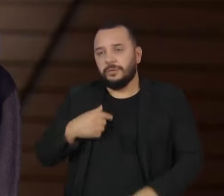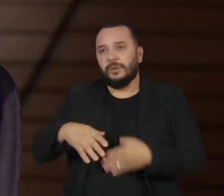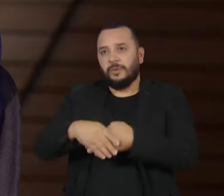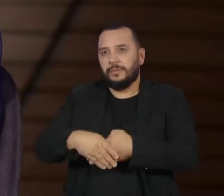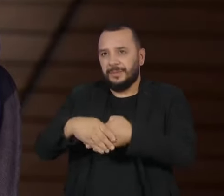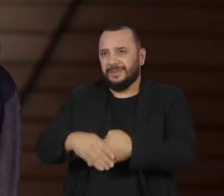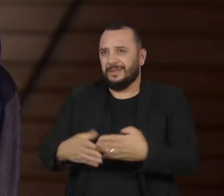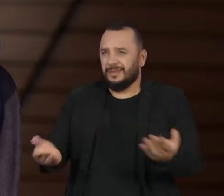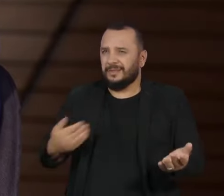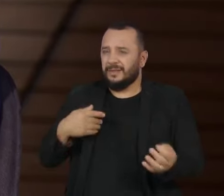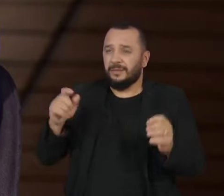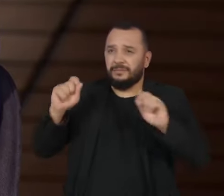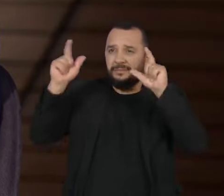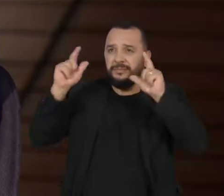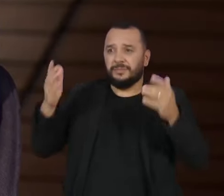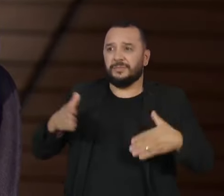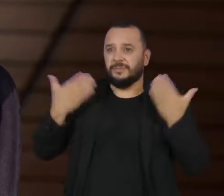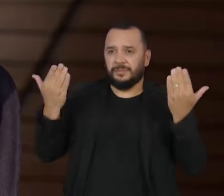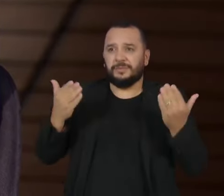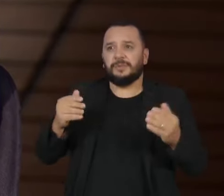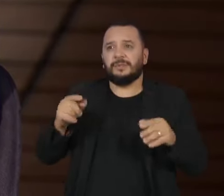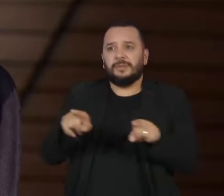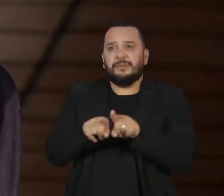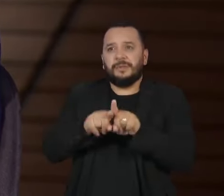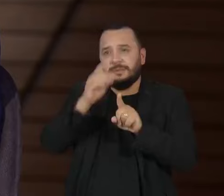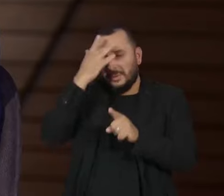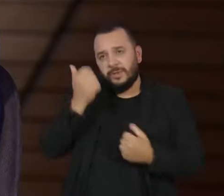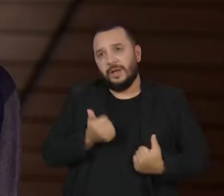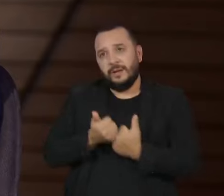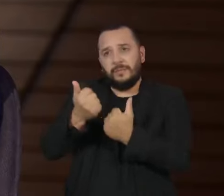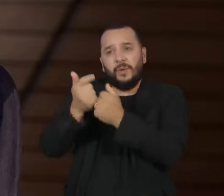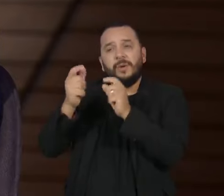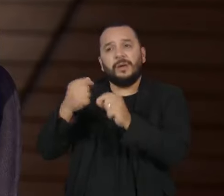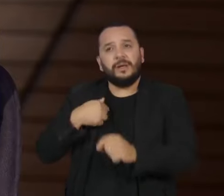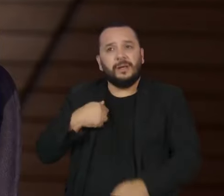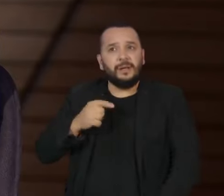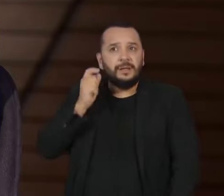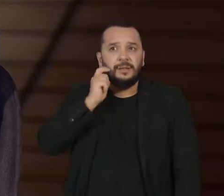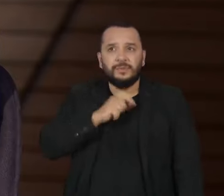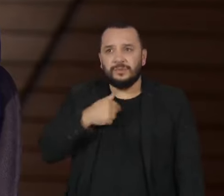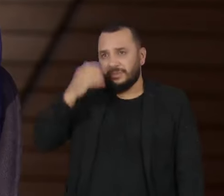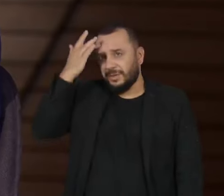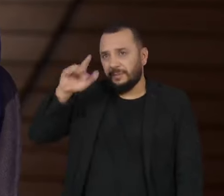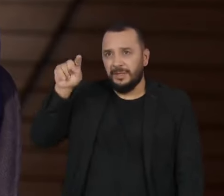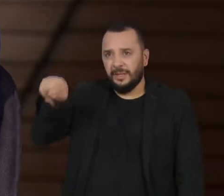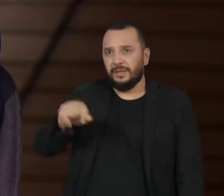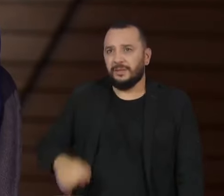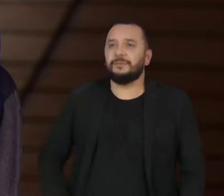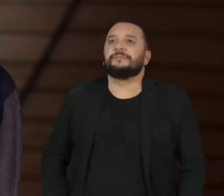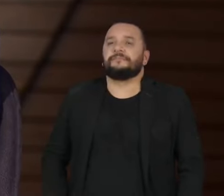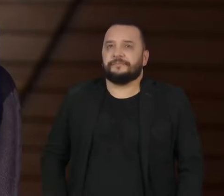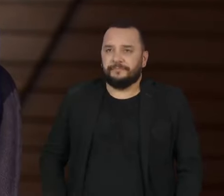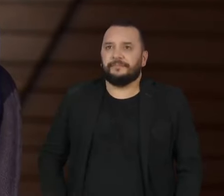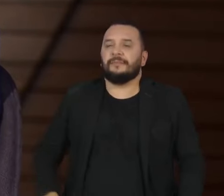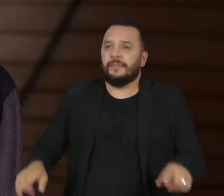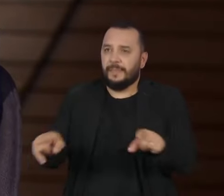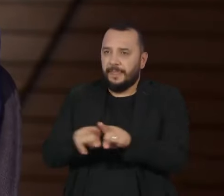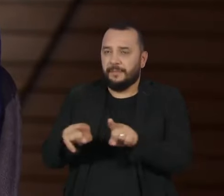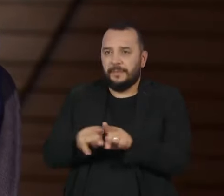a atenção, surpreendeu até mesmo os aliados do prefeito Ricardo Nunes, que não contavam com aquilo e ficaram ali um